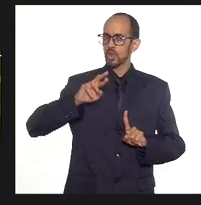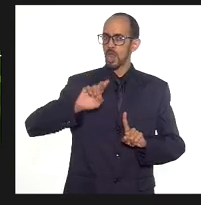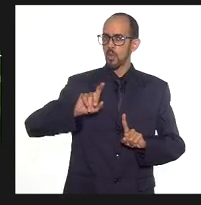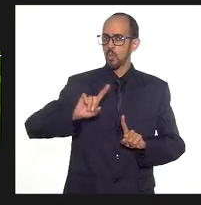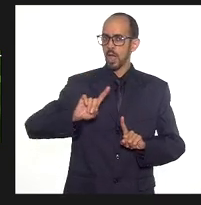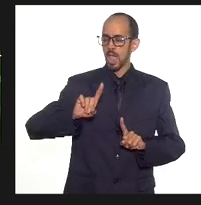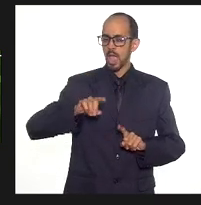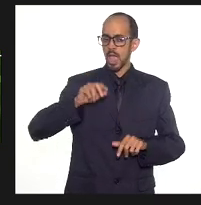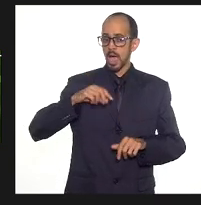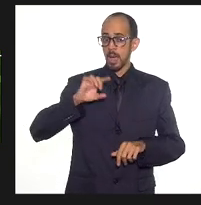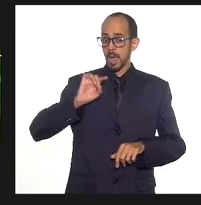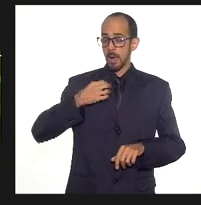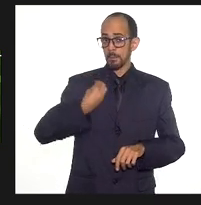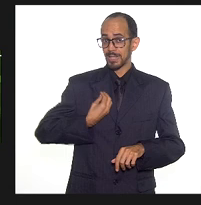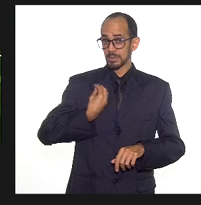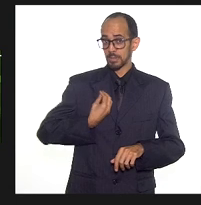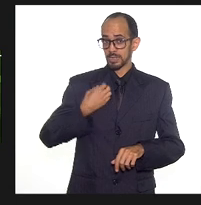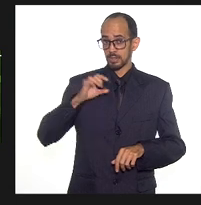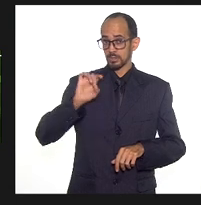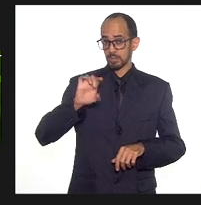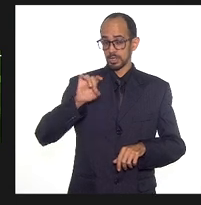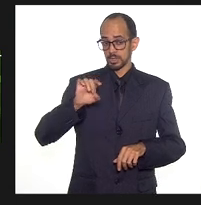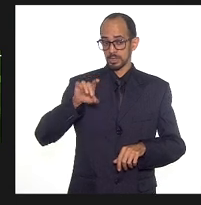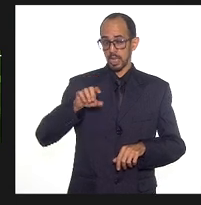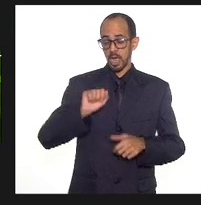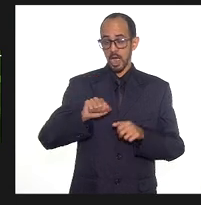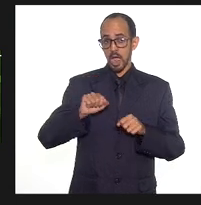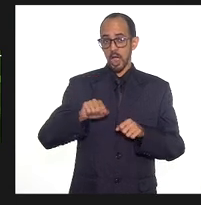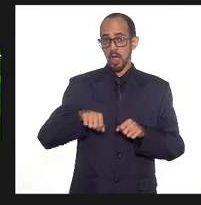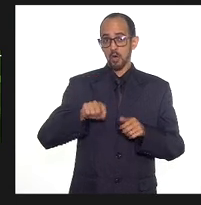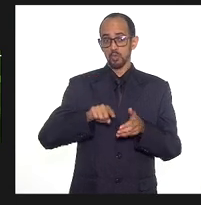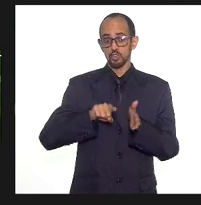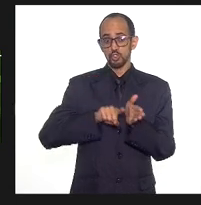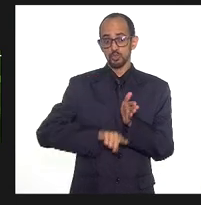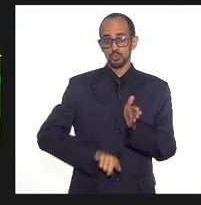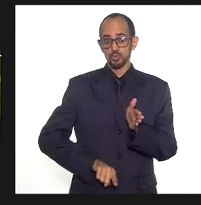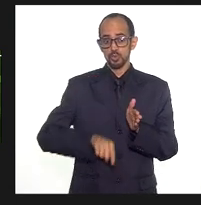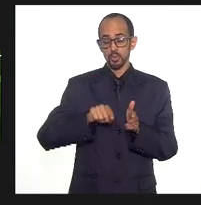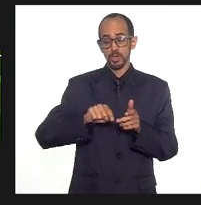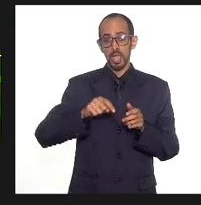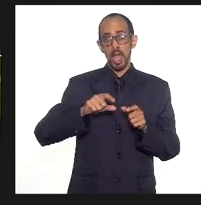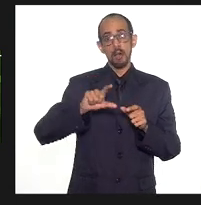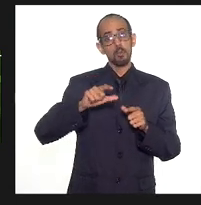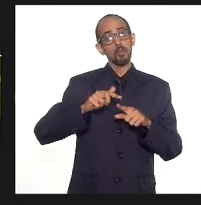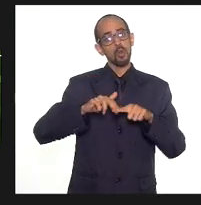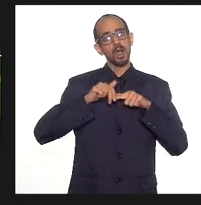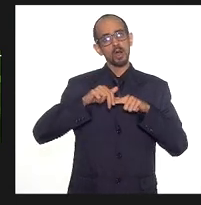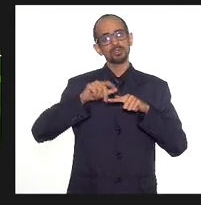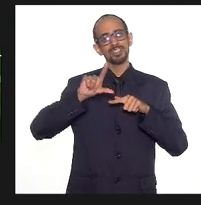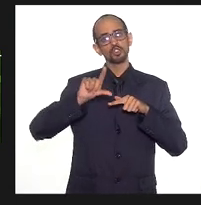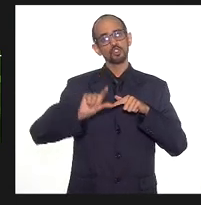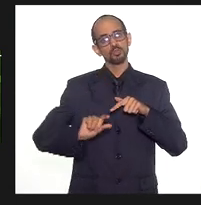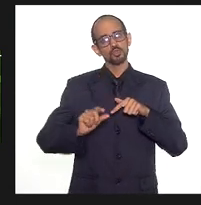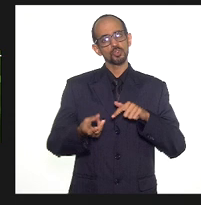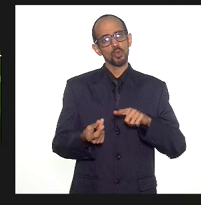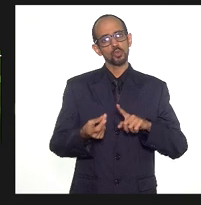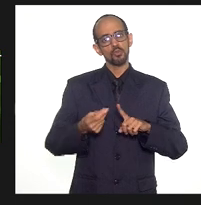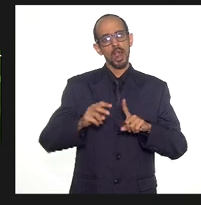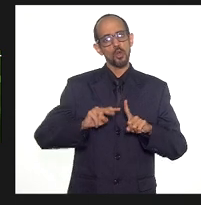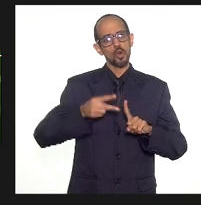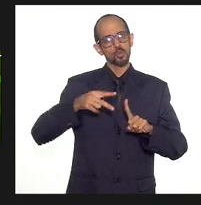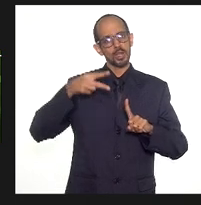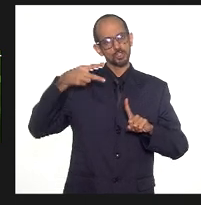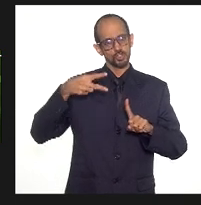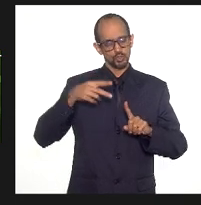PE em relação ao bem de capital é a depreciação ao longo de diversos períodos. Então, dito isso, nós